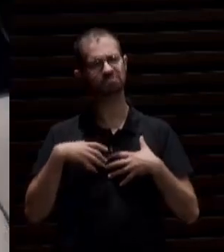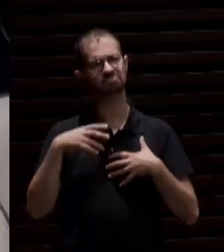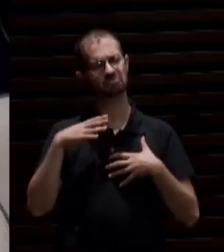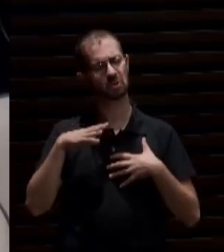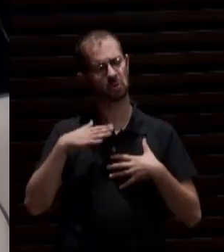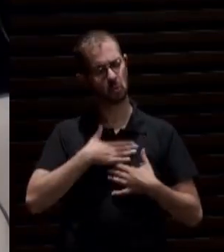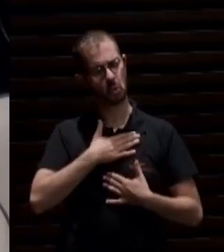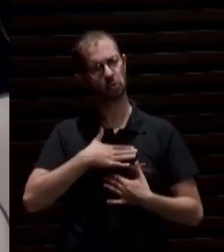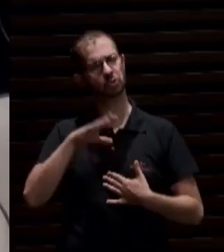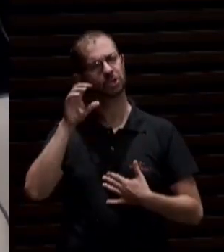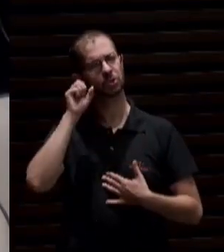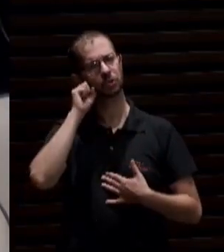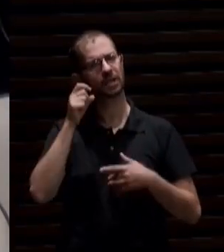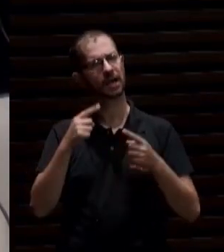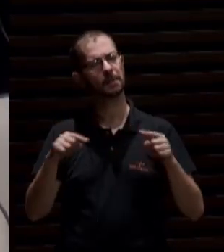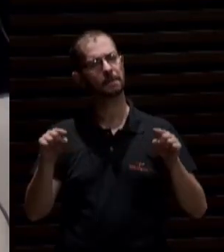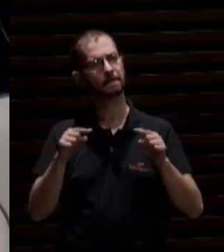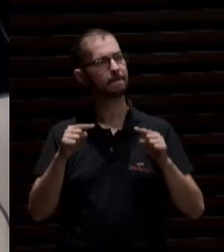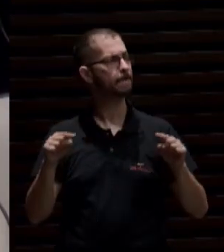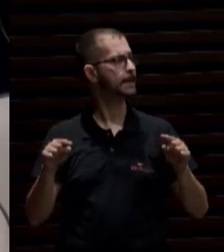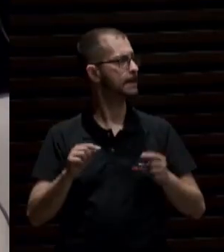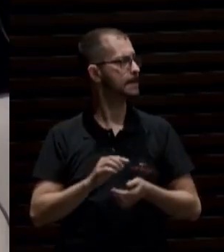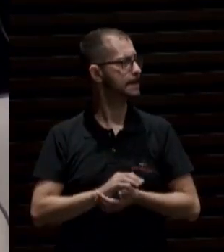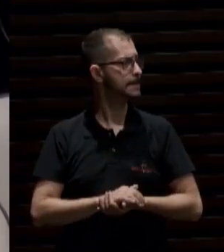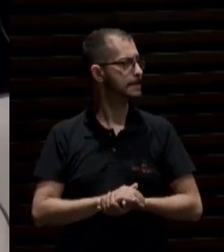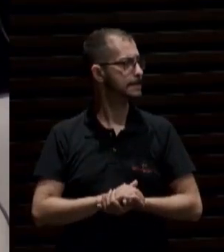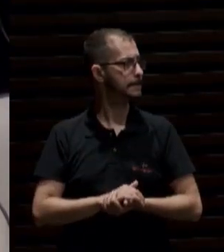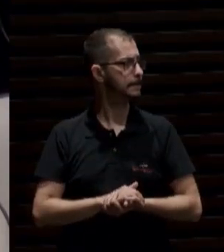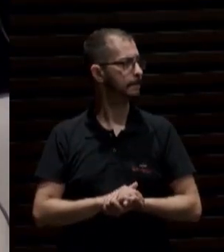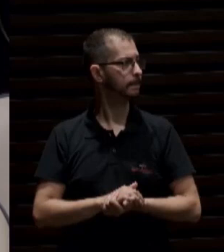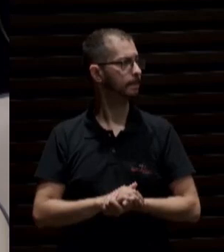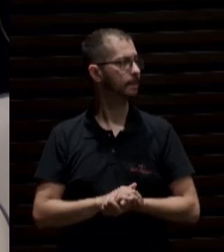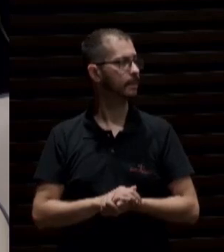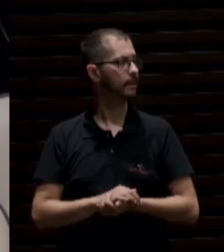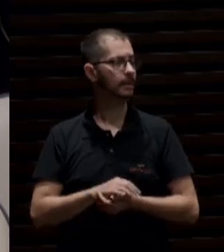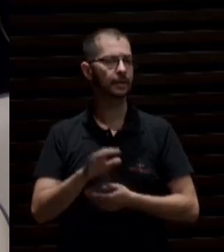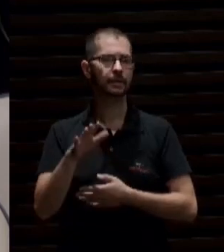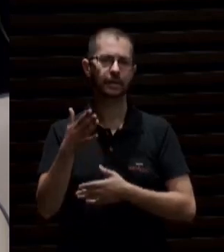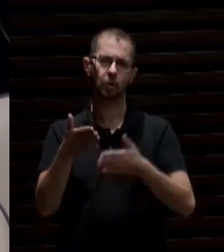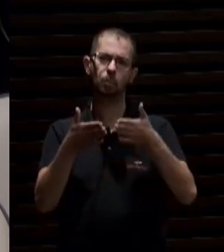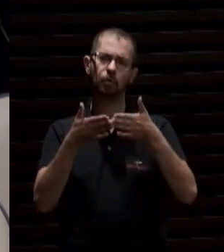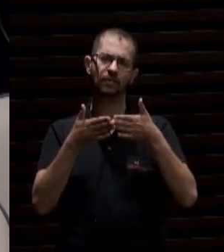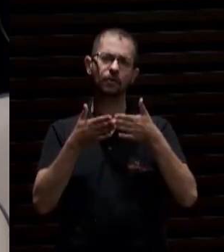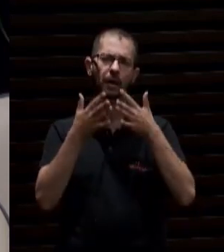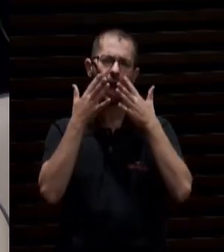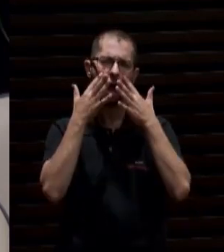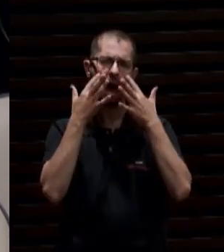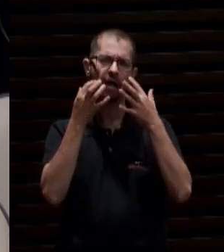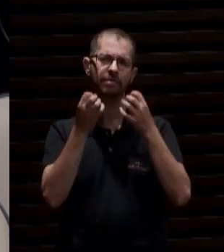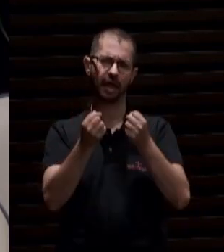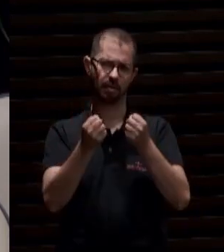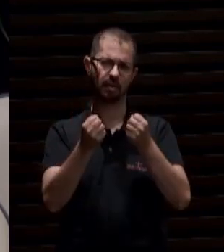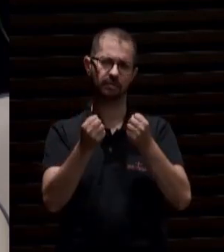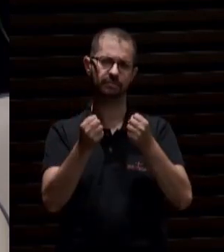Em épocas em que eu não estou bem nem aqui e nem aqui. Então, por favor, escute atentamente o trecho